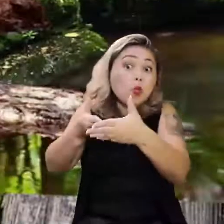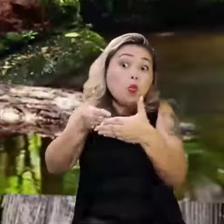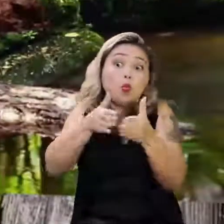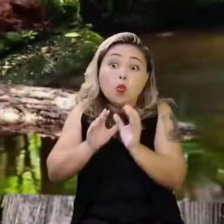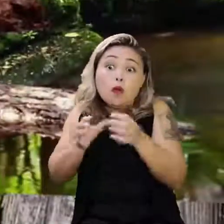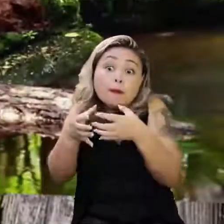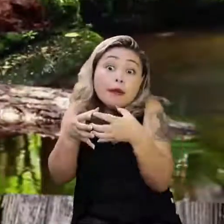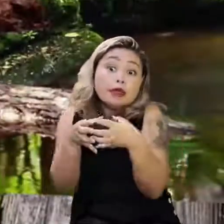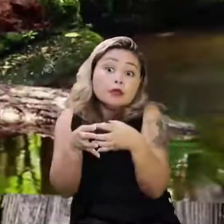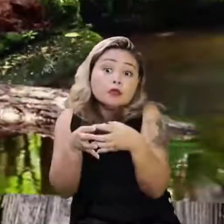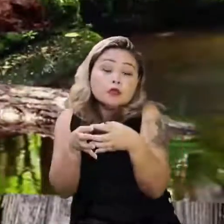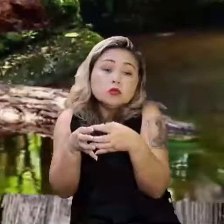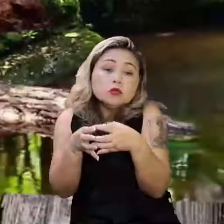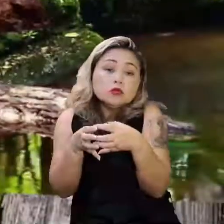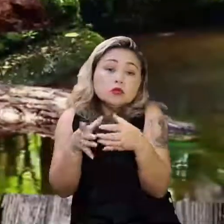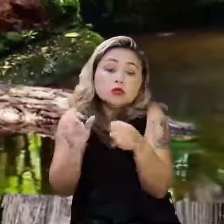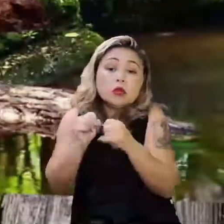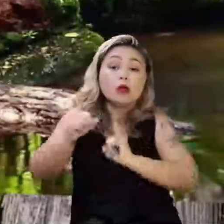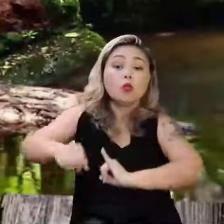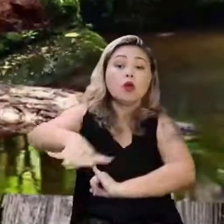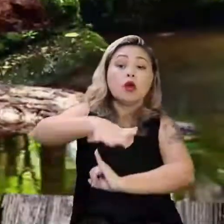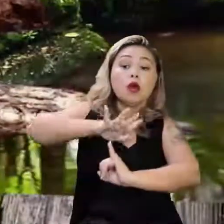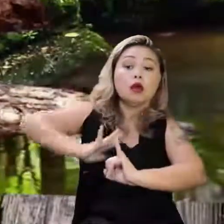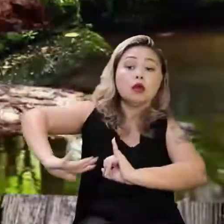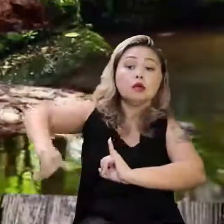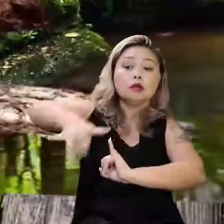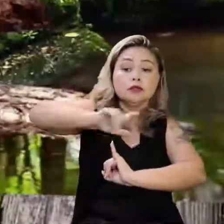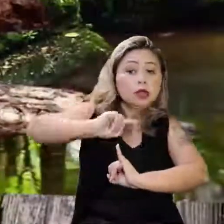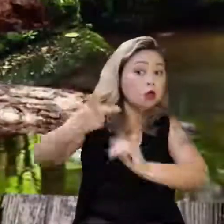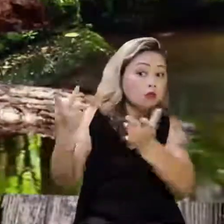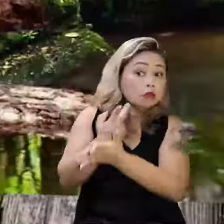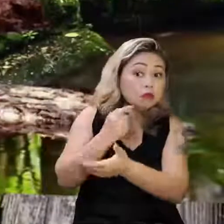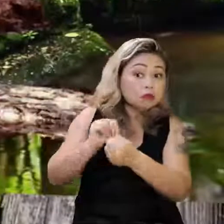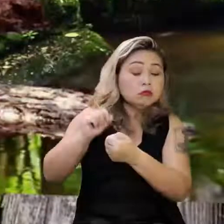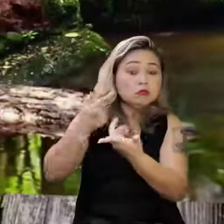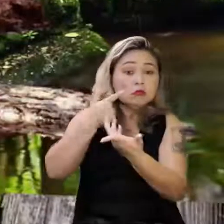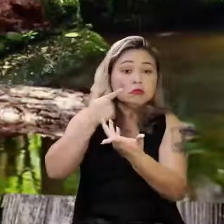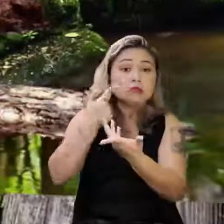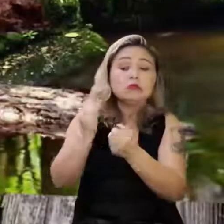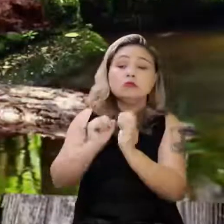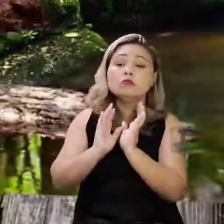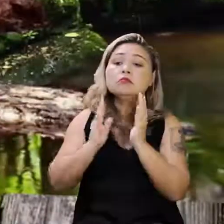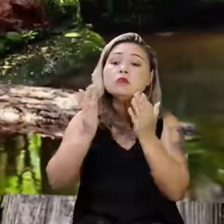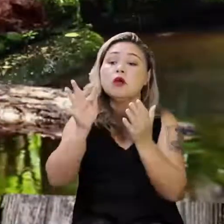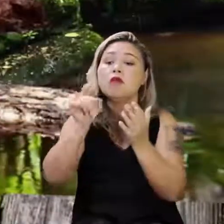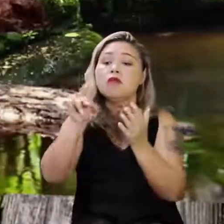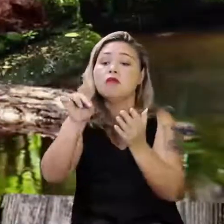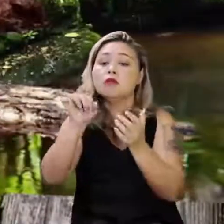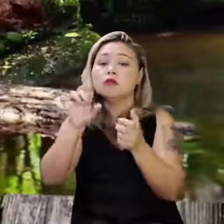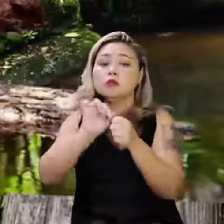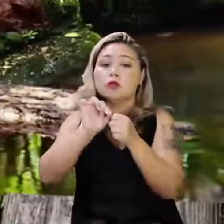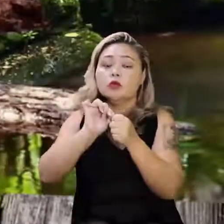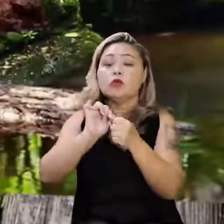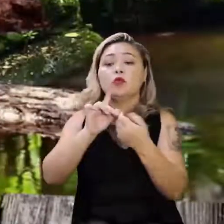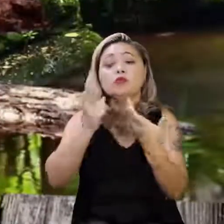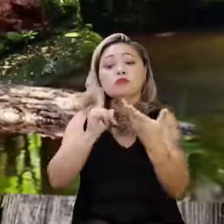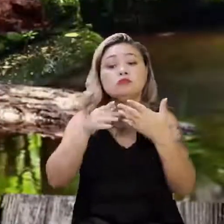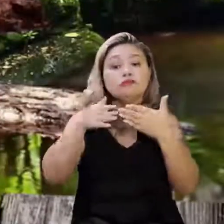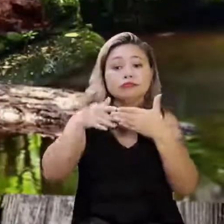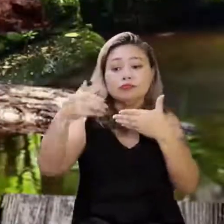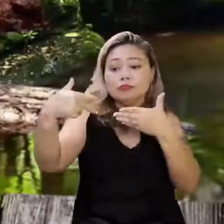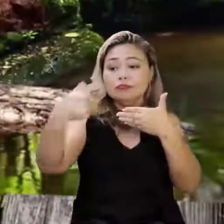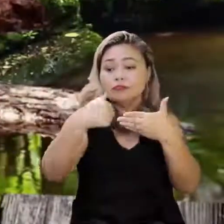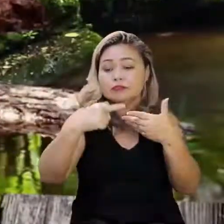espaço. É o que acontece com as ilhas, tá? Aí a gente chama de efeito fundador, porque o fluxo gênico foi